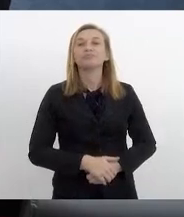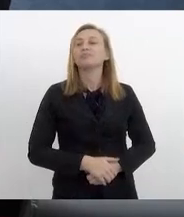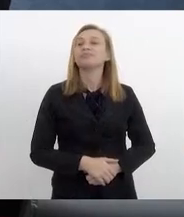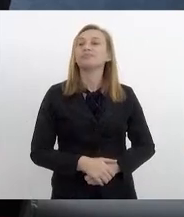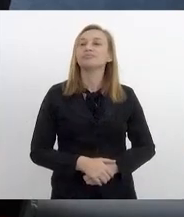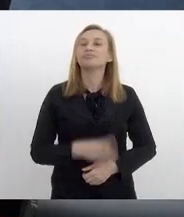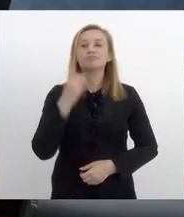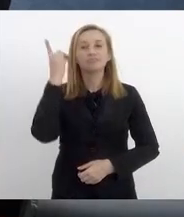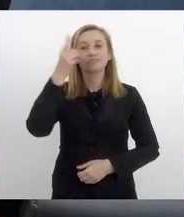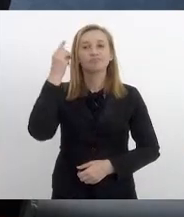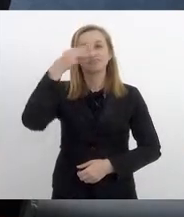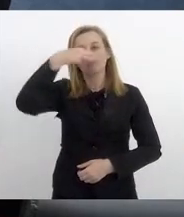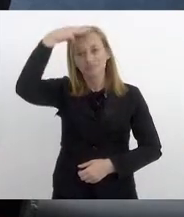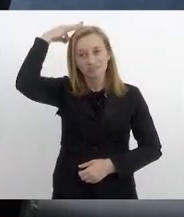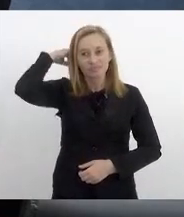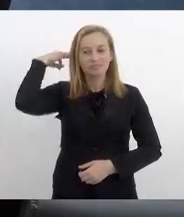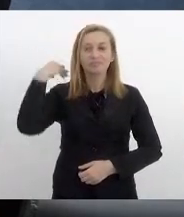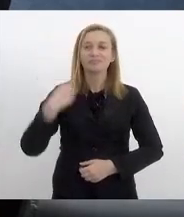Deputado Márcio Pacheco.